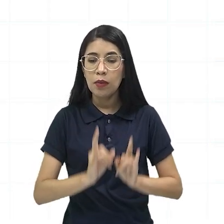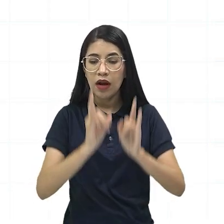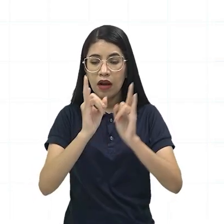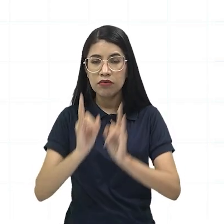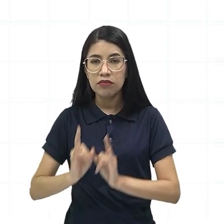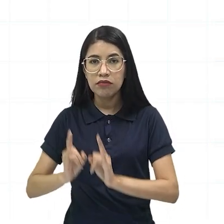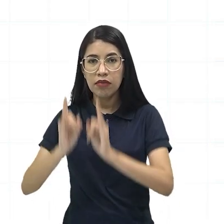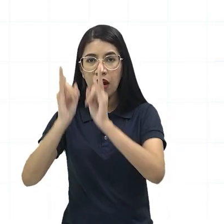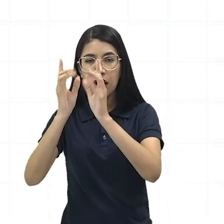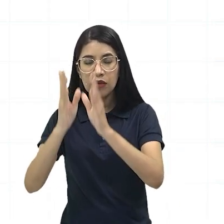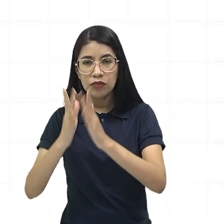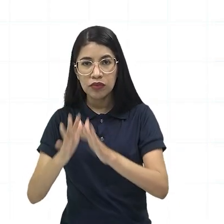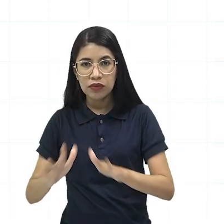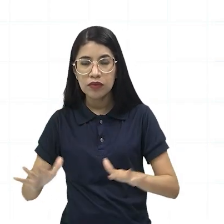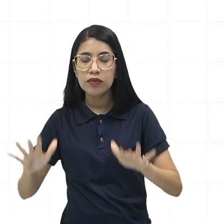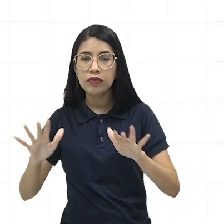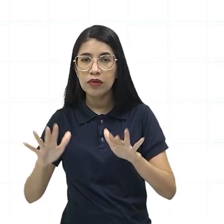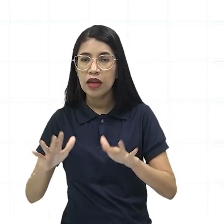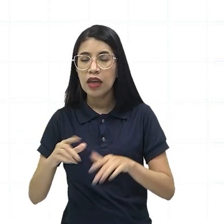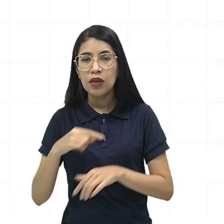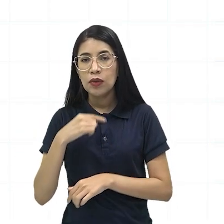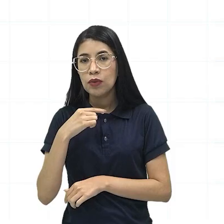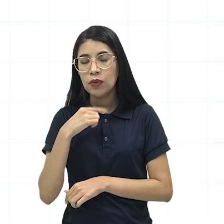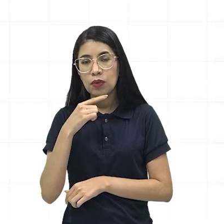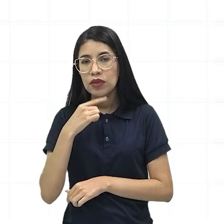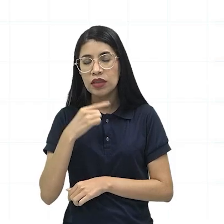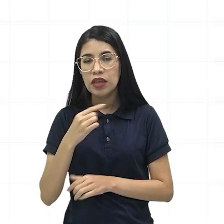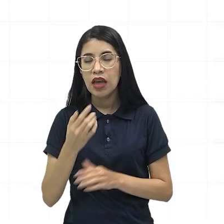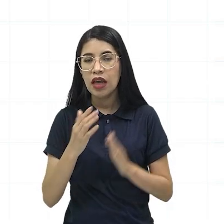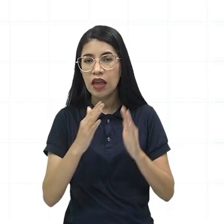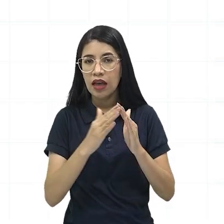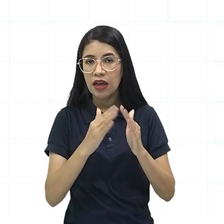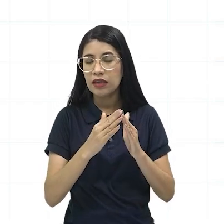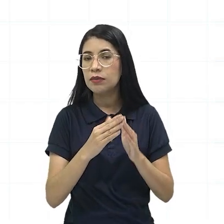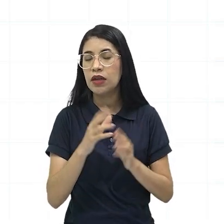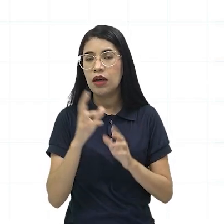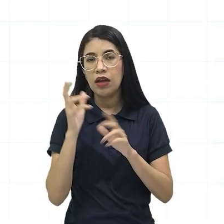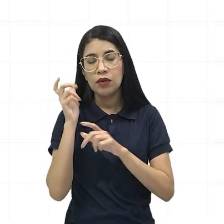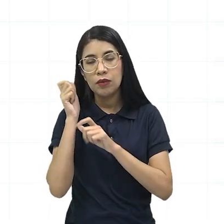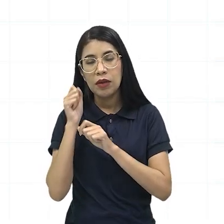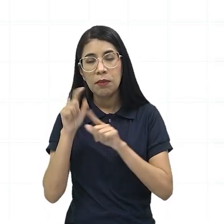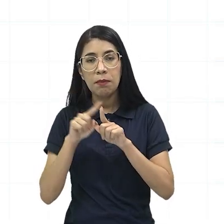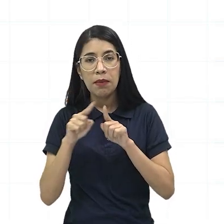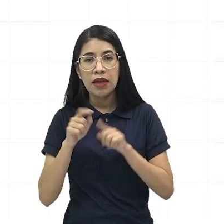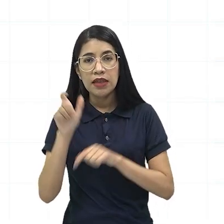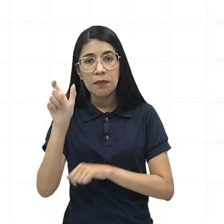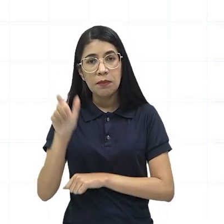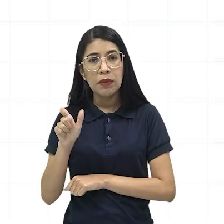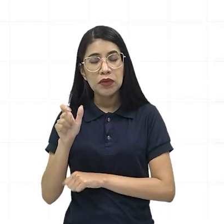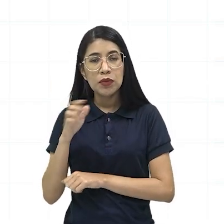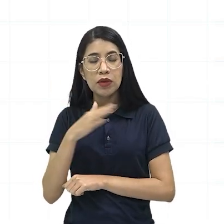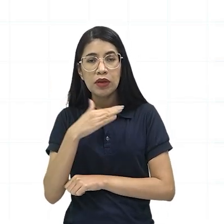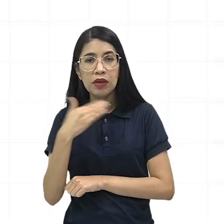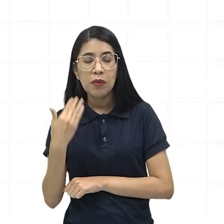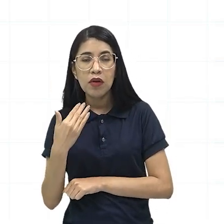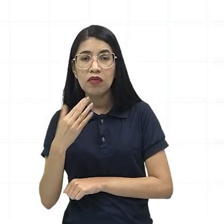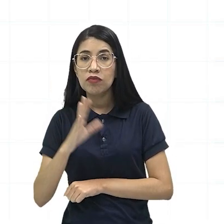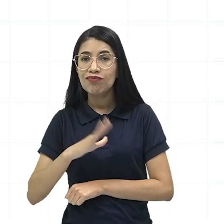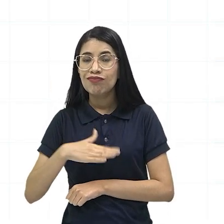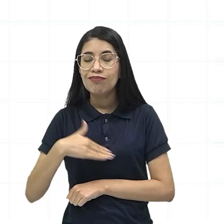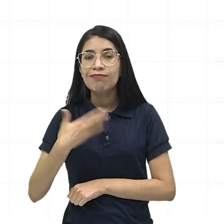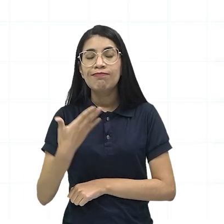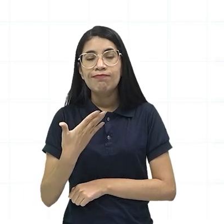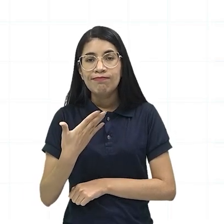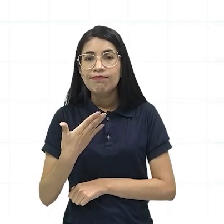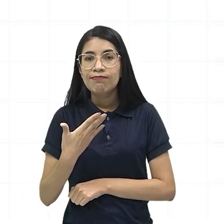as pessoas também não tinham onde dormir. Mas o único homem que morreu foi de susto, então pode ter sido um ataque cardíaco, uma